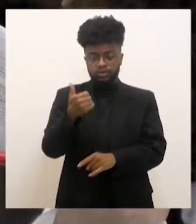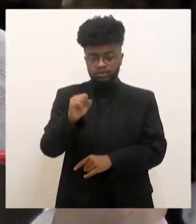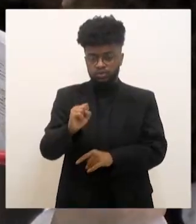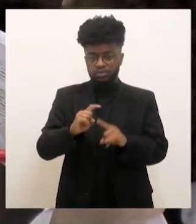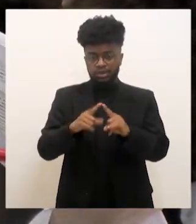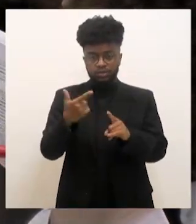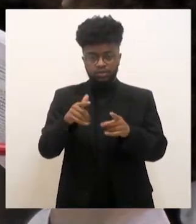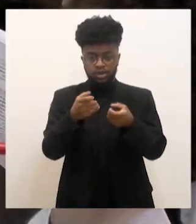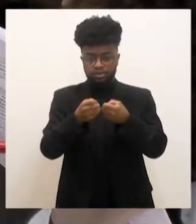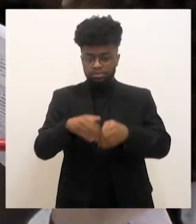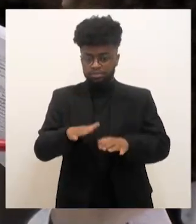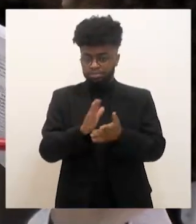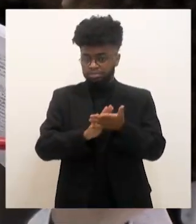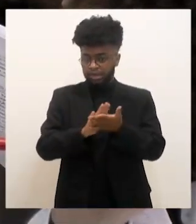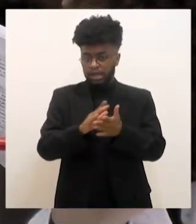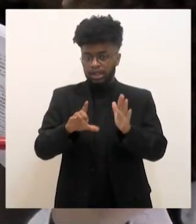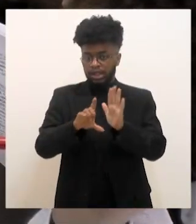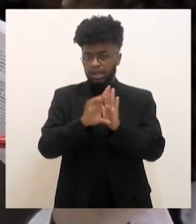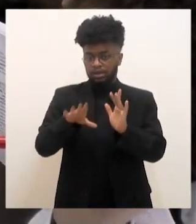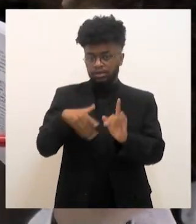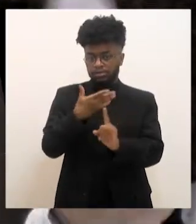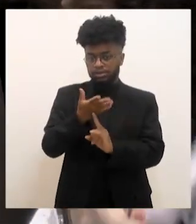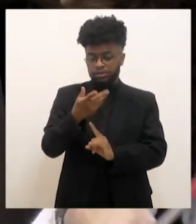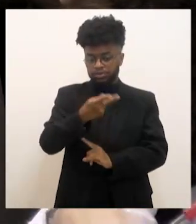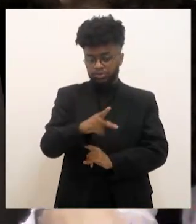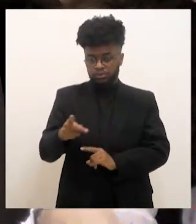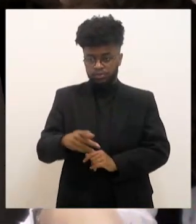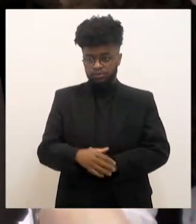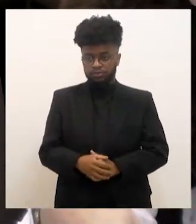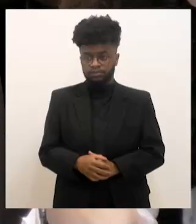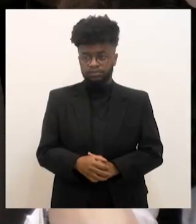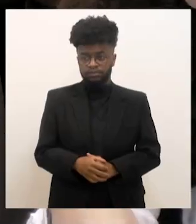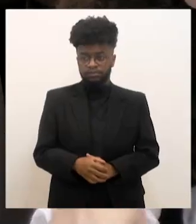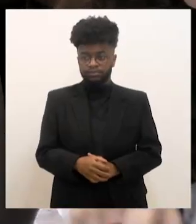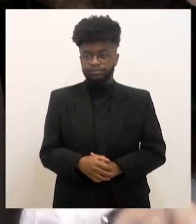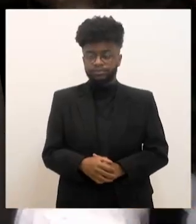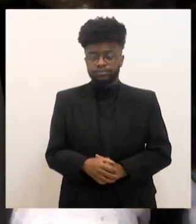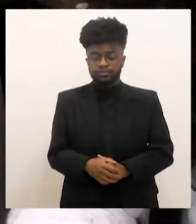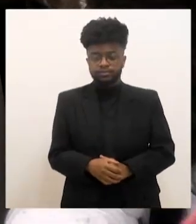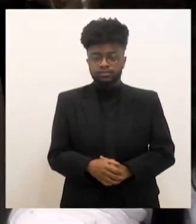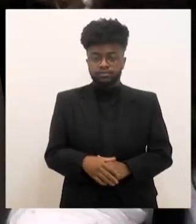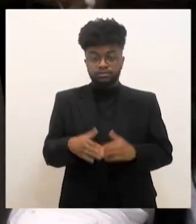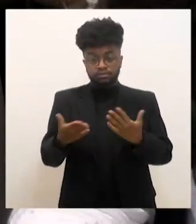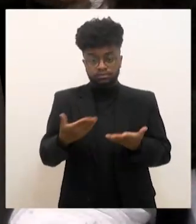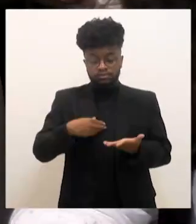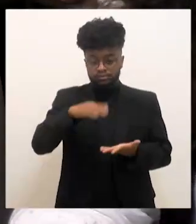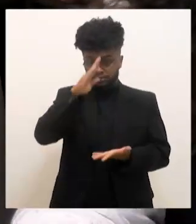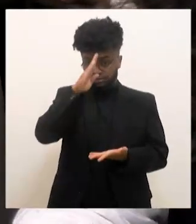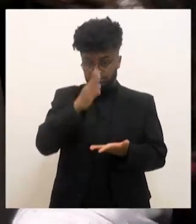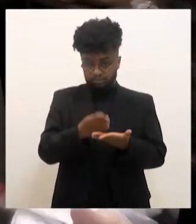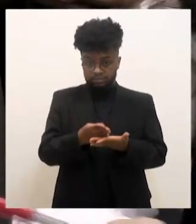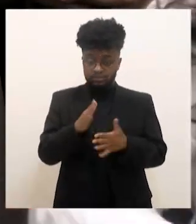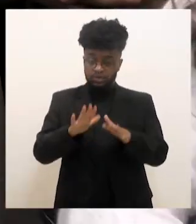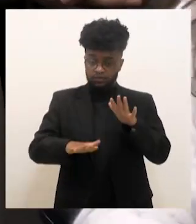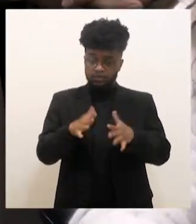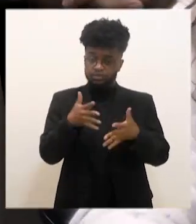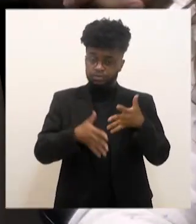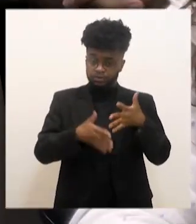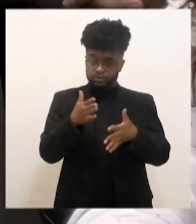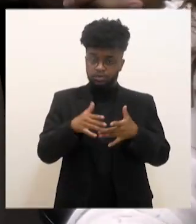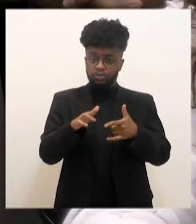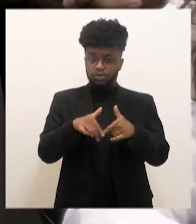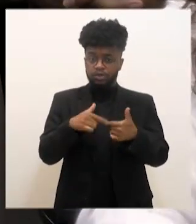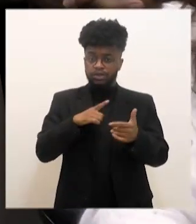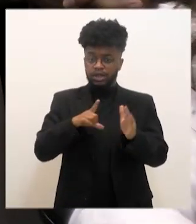sanções das leis ambientais vigentes. Então, creio que seria uma possível